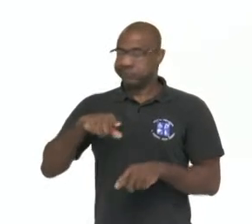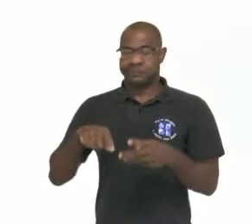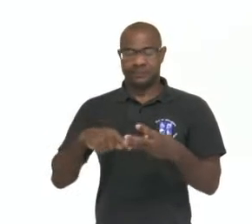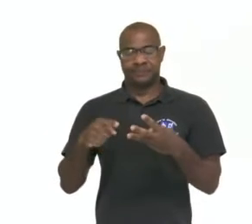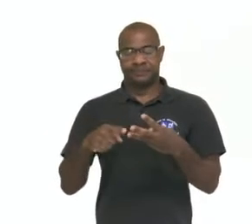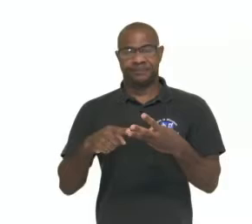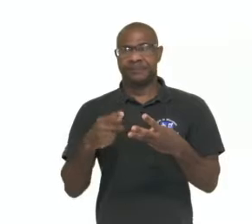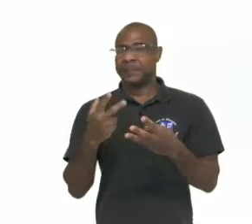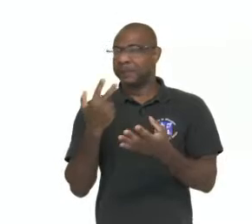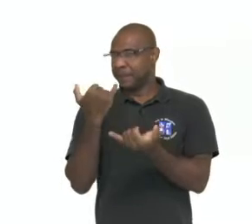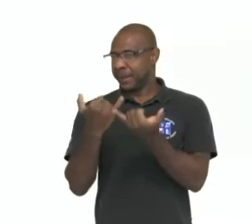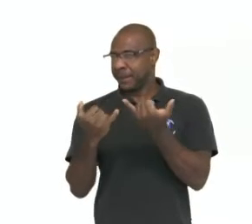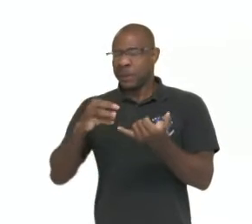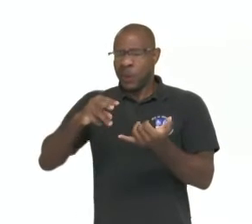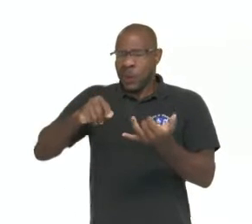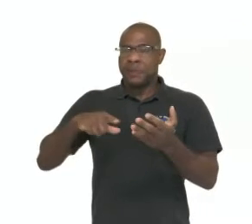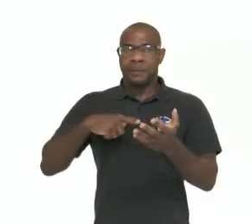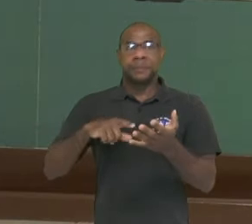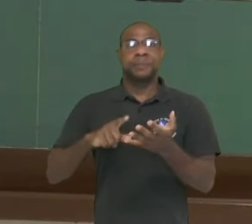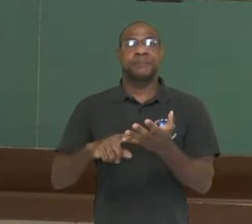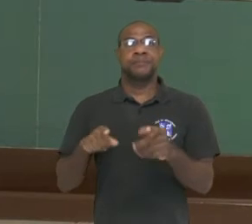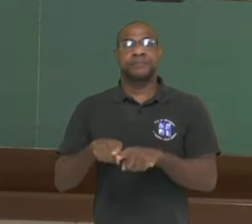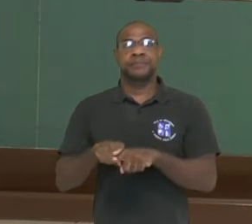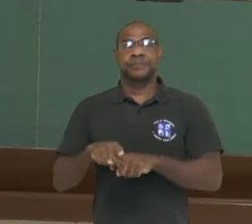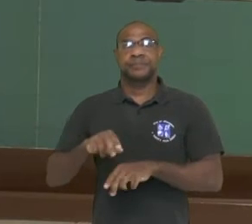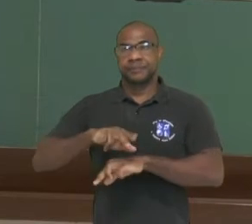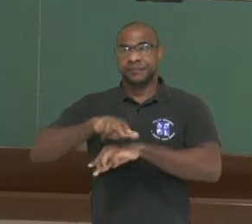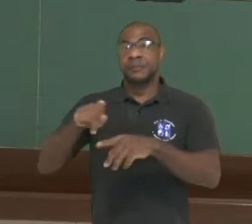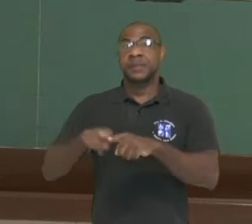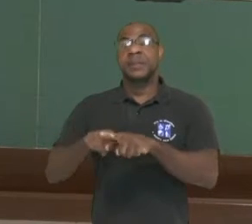sais como o sal de cozinha e o salitre.